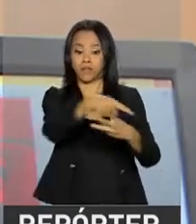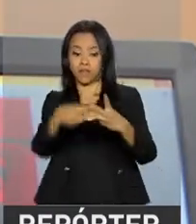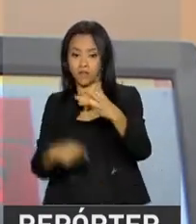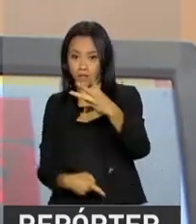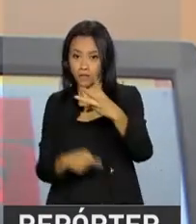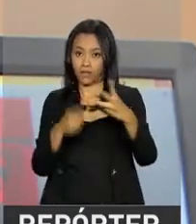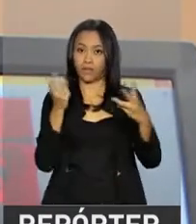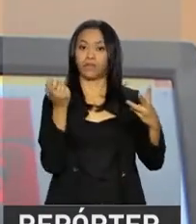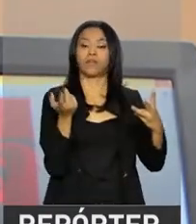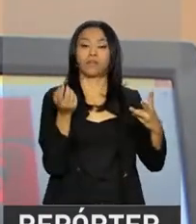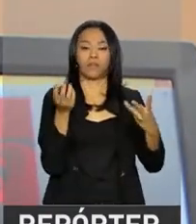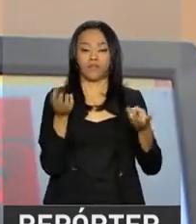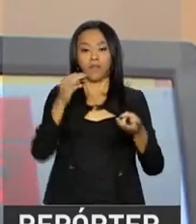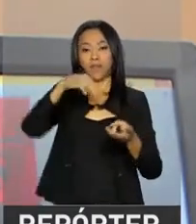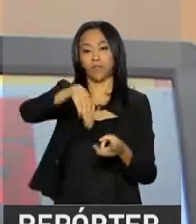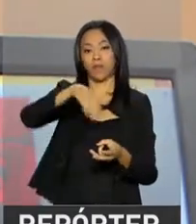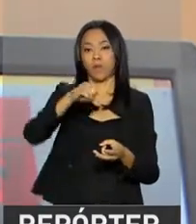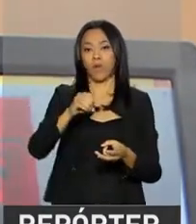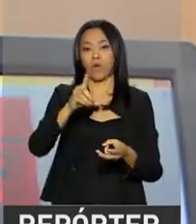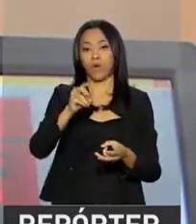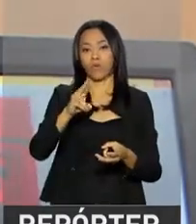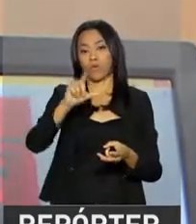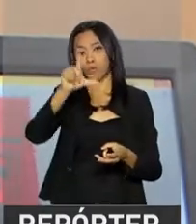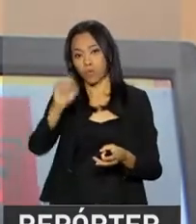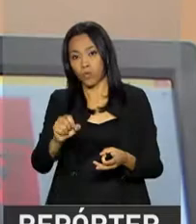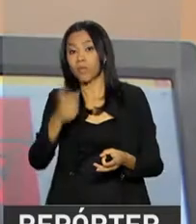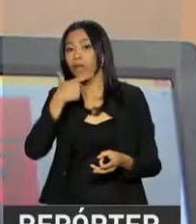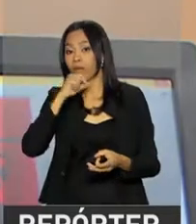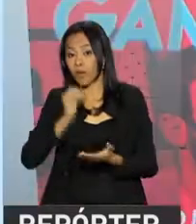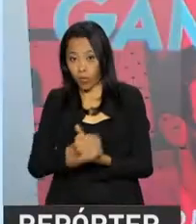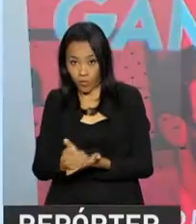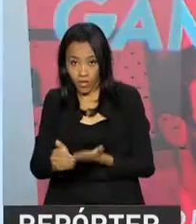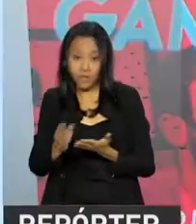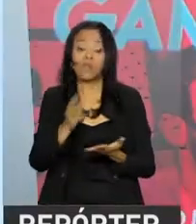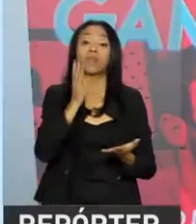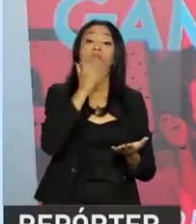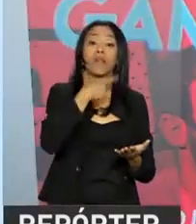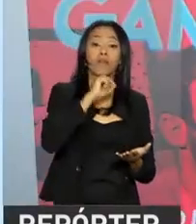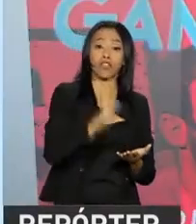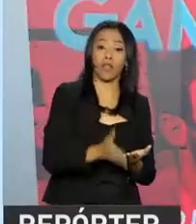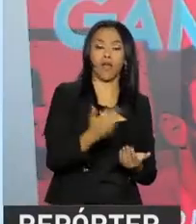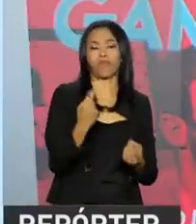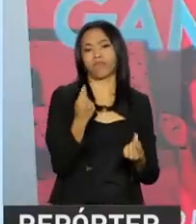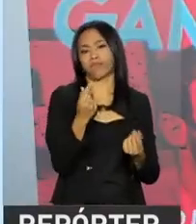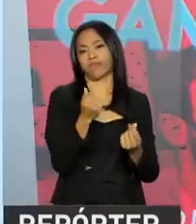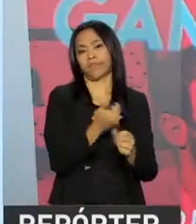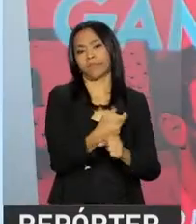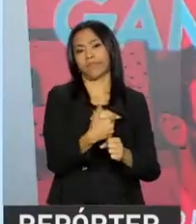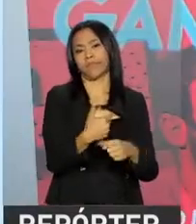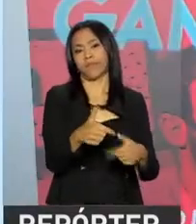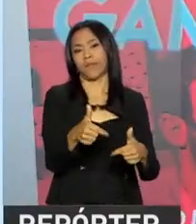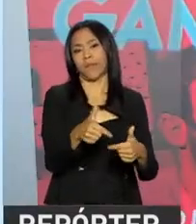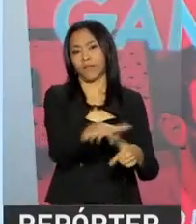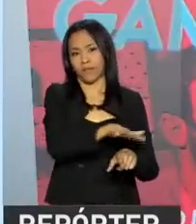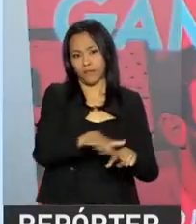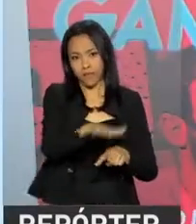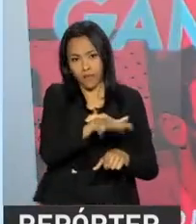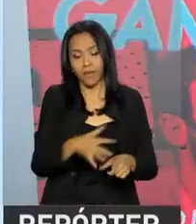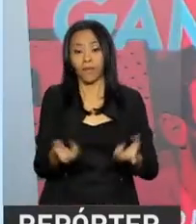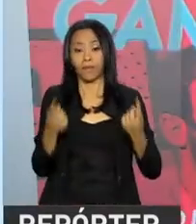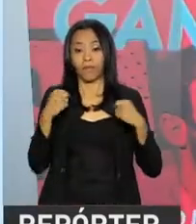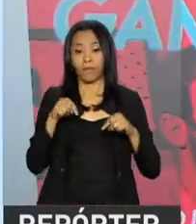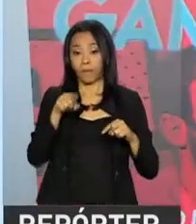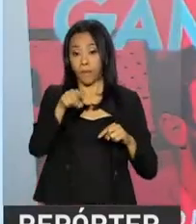é para iniciantes ou para quem já atua no setor os dois games ao setor que atrai muitos jovens ea gente está